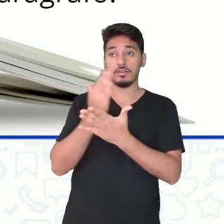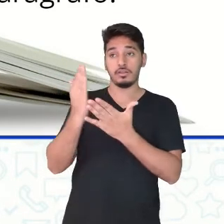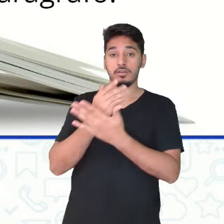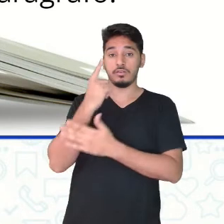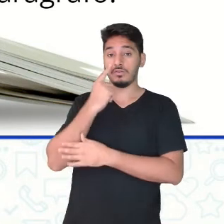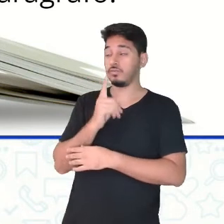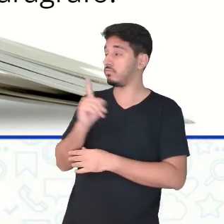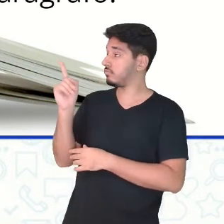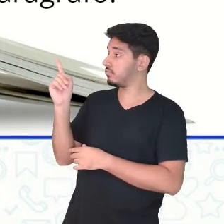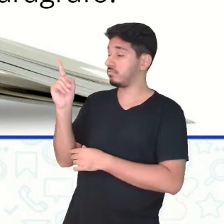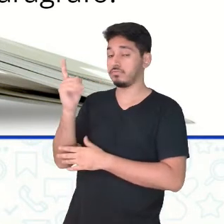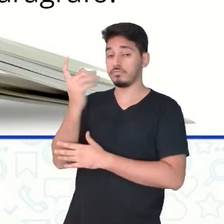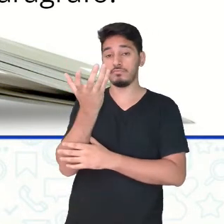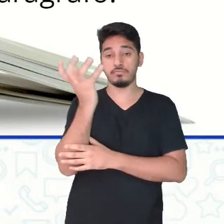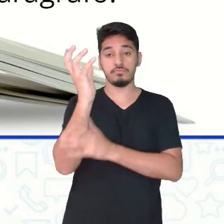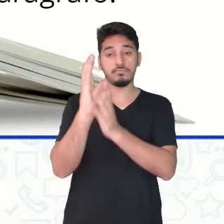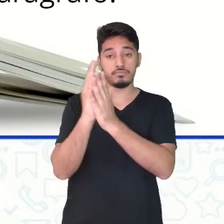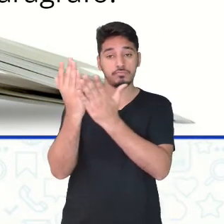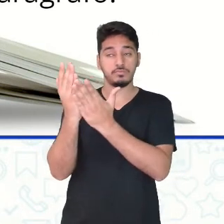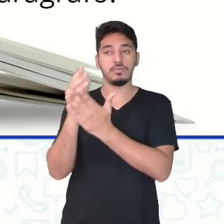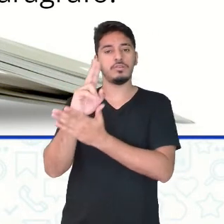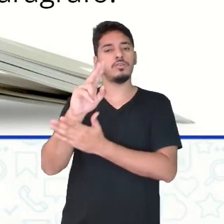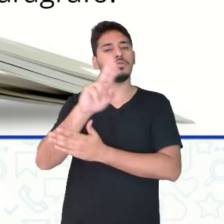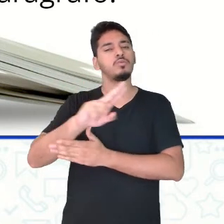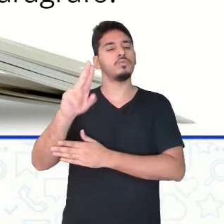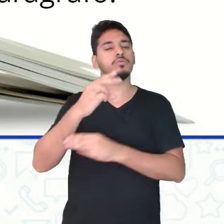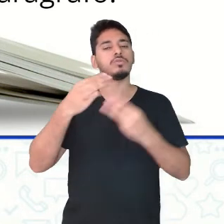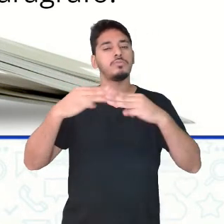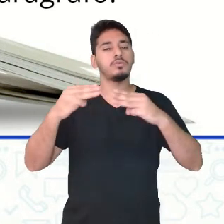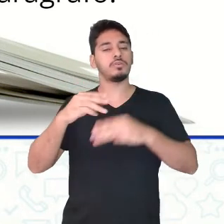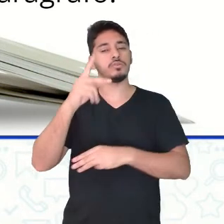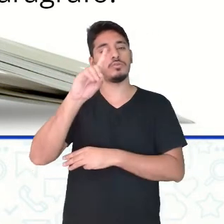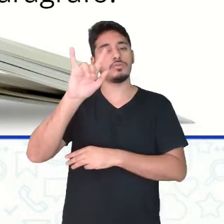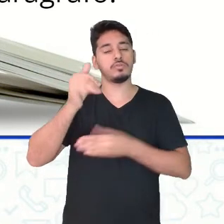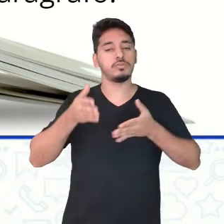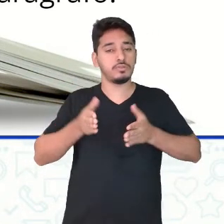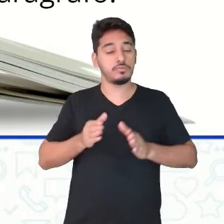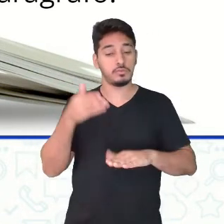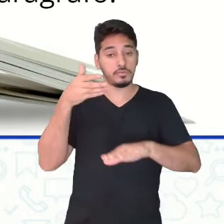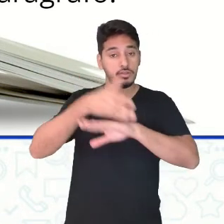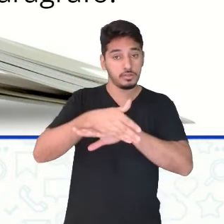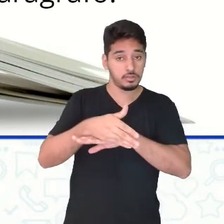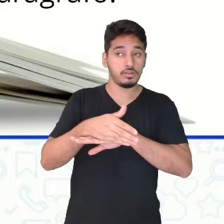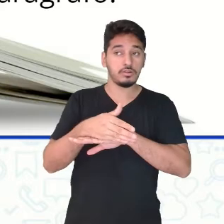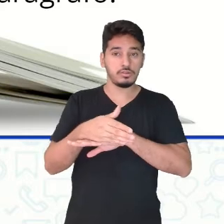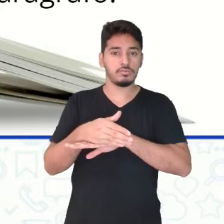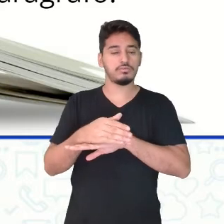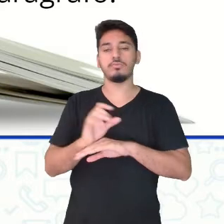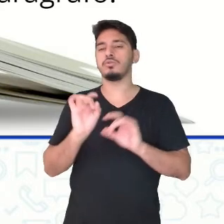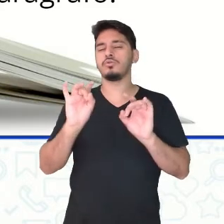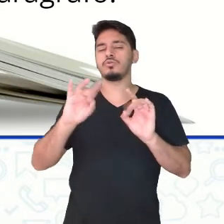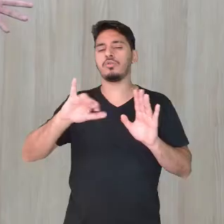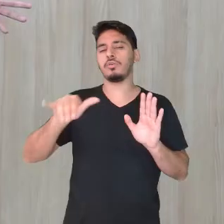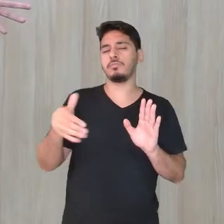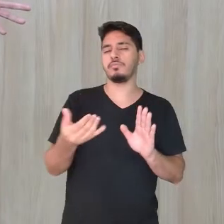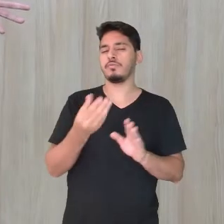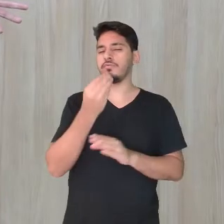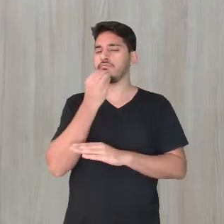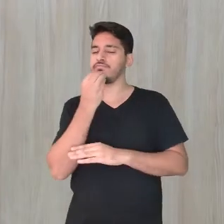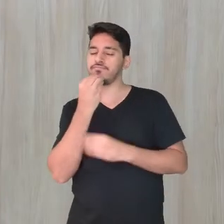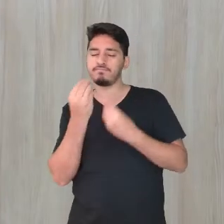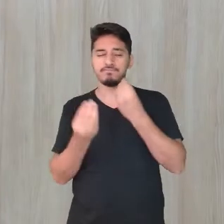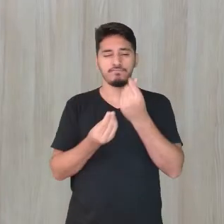está disponível. Utiliza seu número de matrícula e a sua data de nascimento para fazer o login. E é só aproveitar o livro, tá